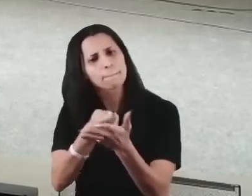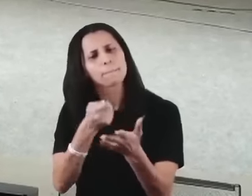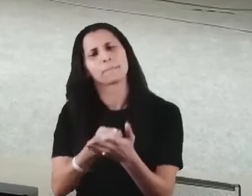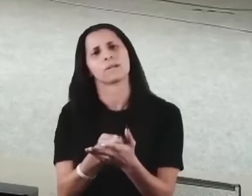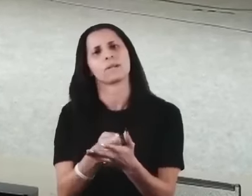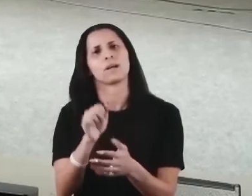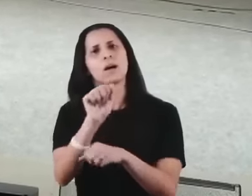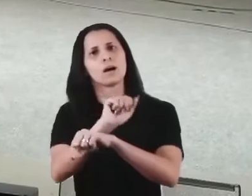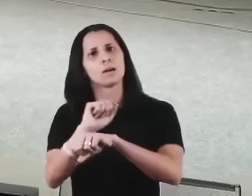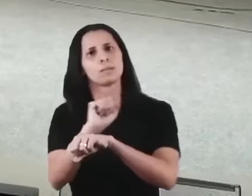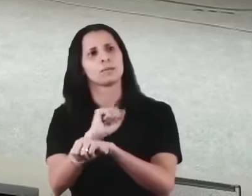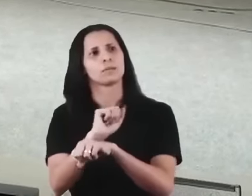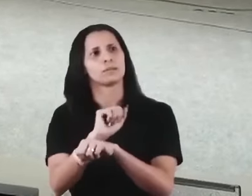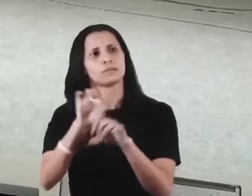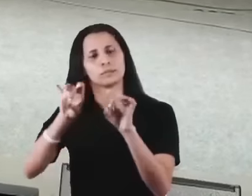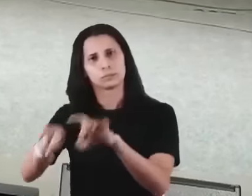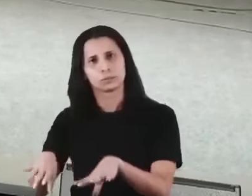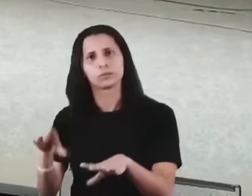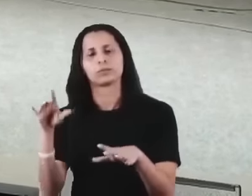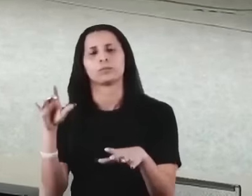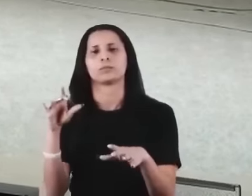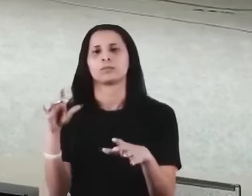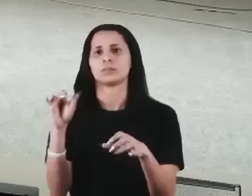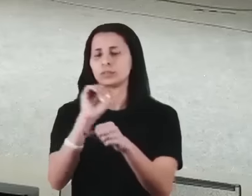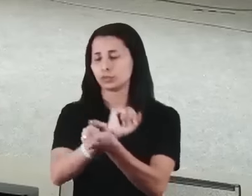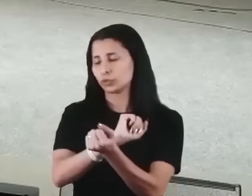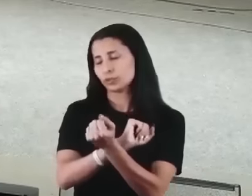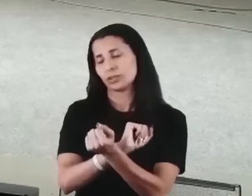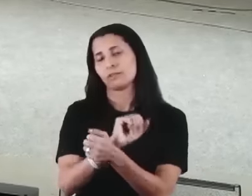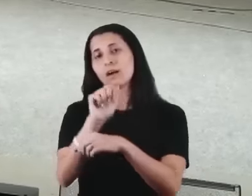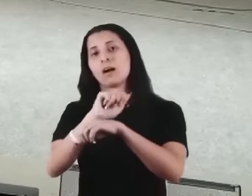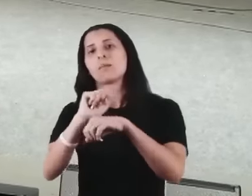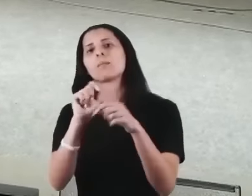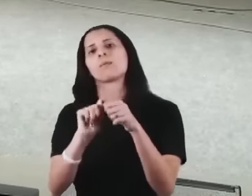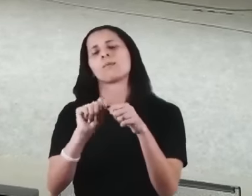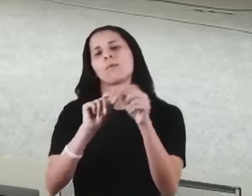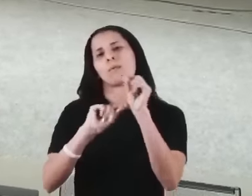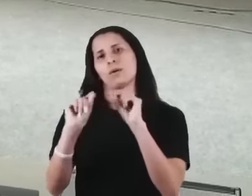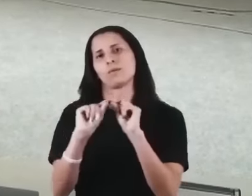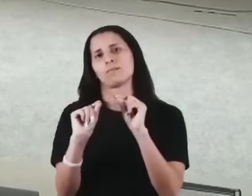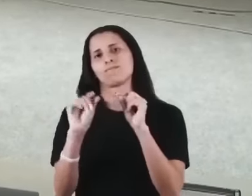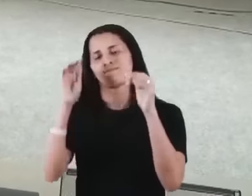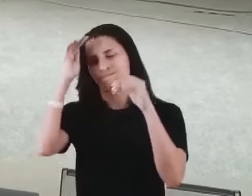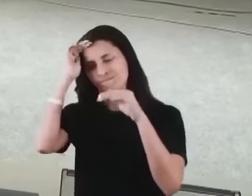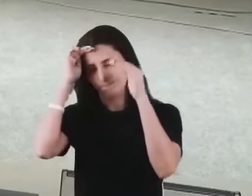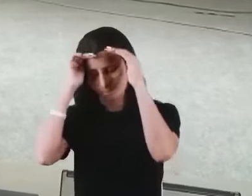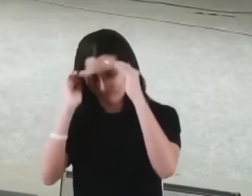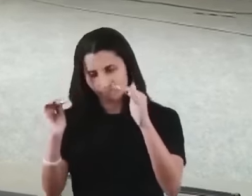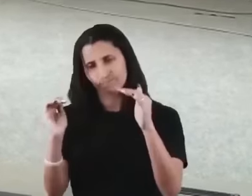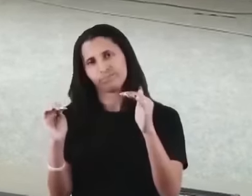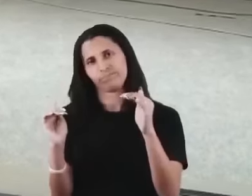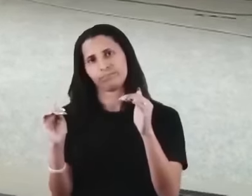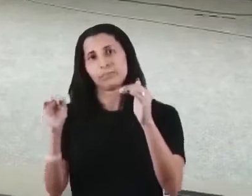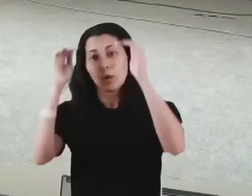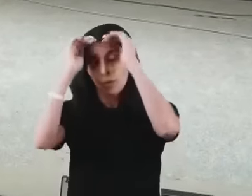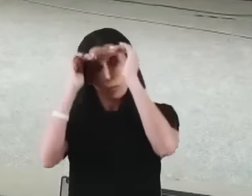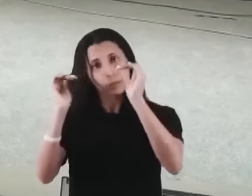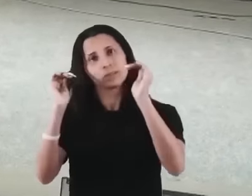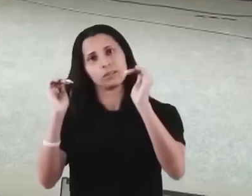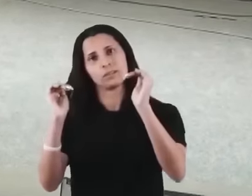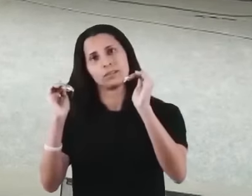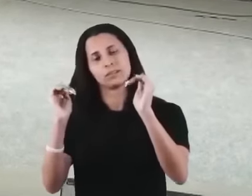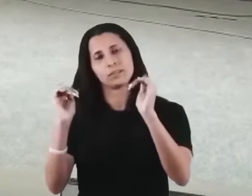é Cabral faz um e quer quebrar um site obedece o bicho frouxo e ele obedece